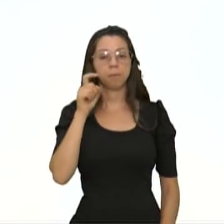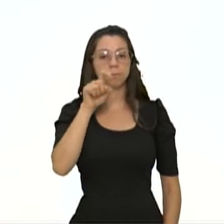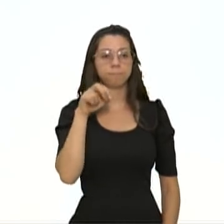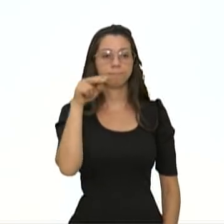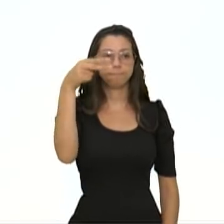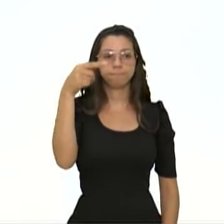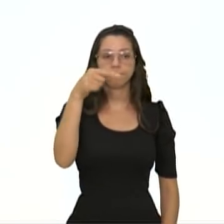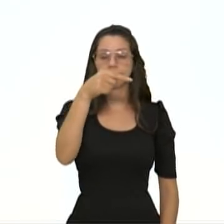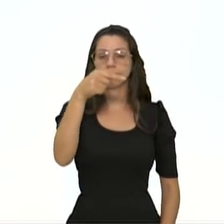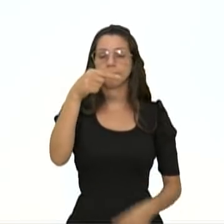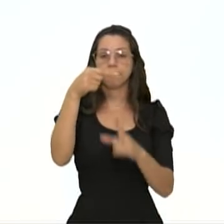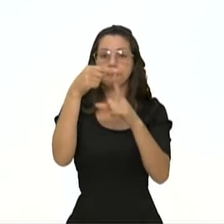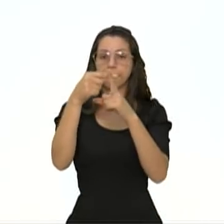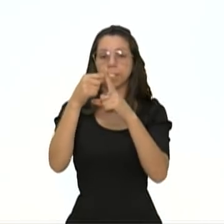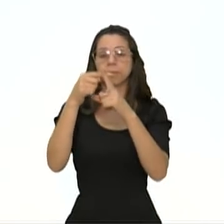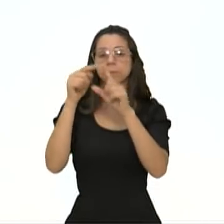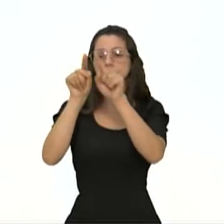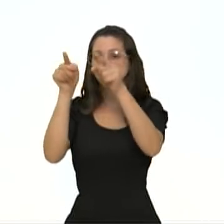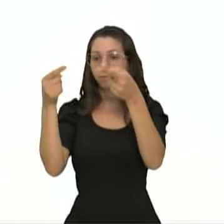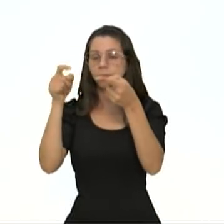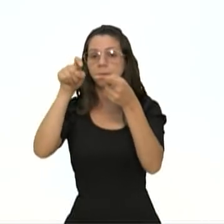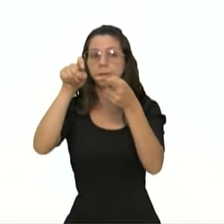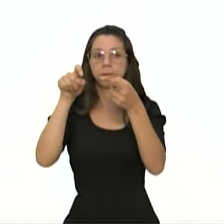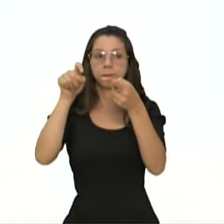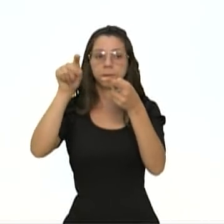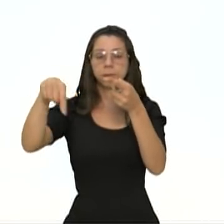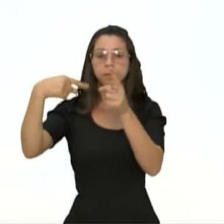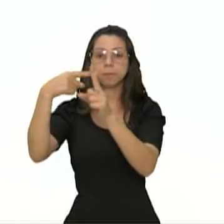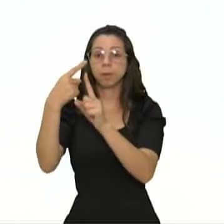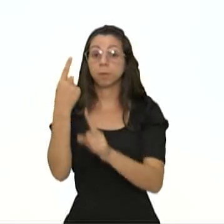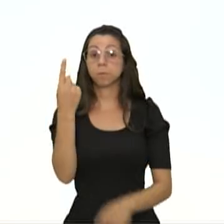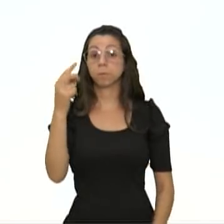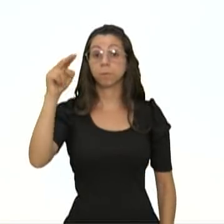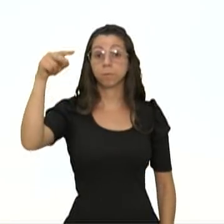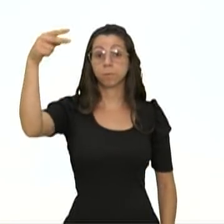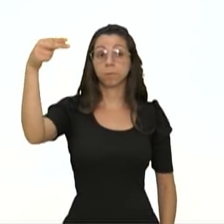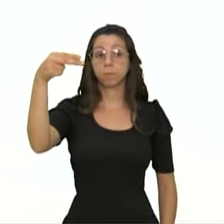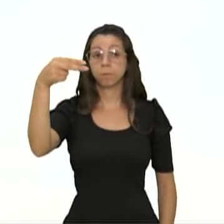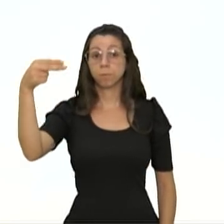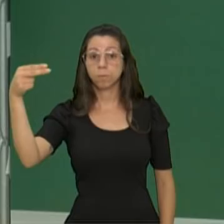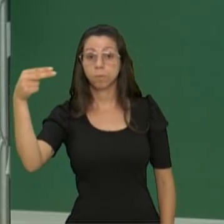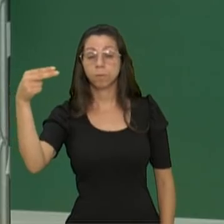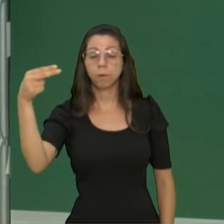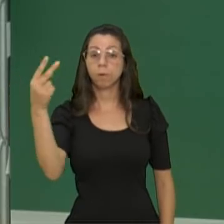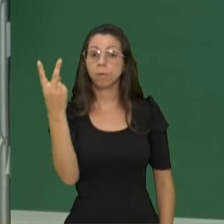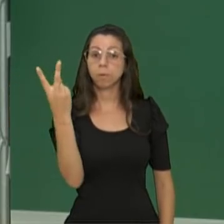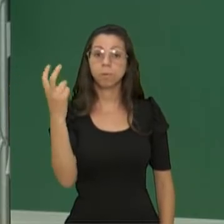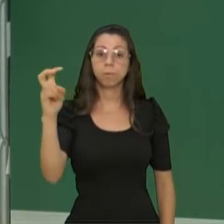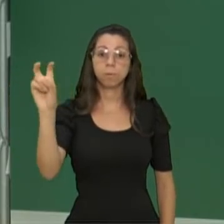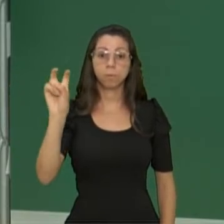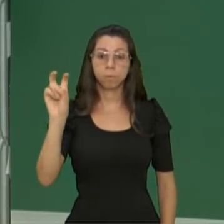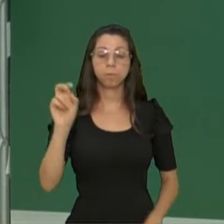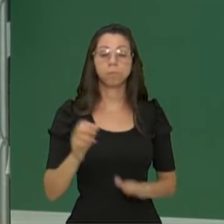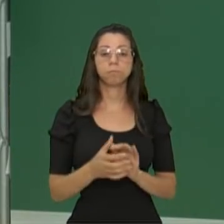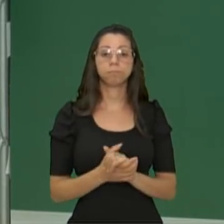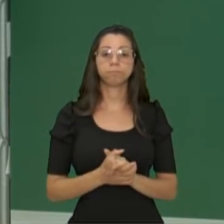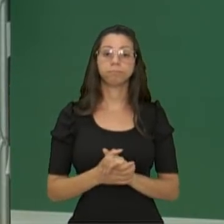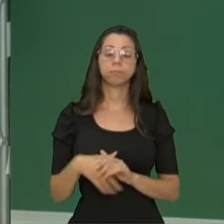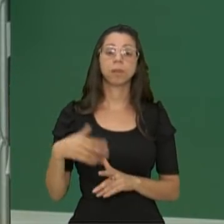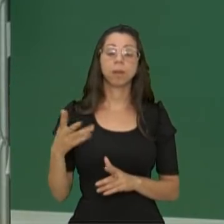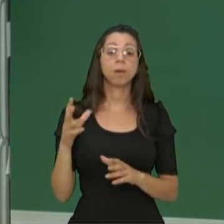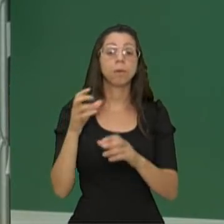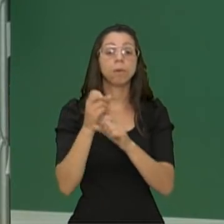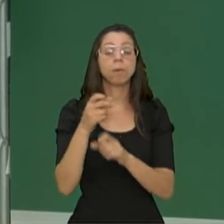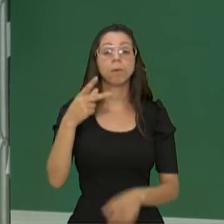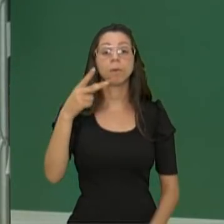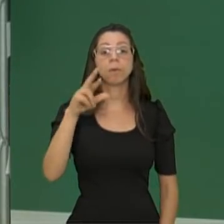elevado ao quadrado. Lembrando que esse x mais 1 é um produto notável. Okay? Em aulas anteriores aí nós já vimos